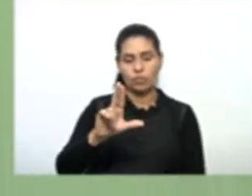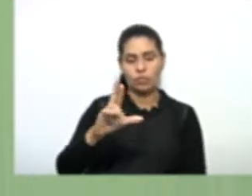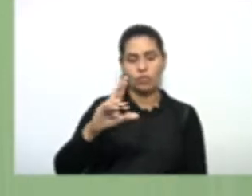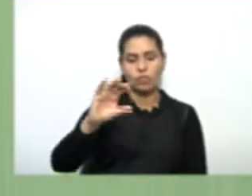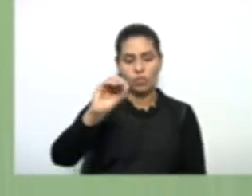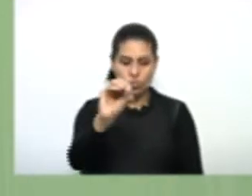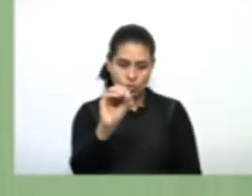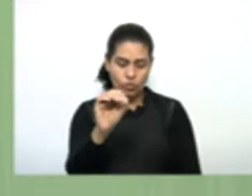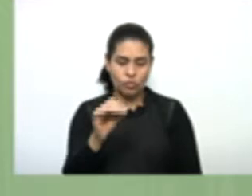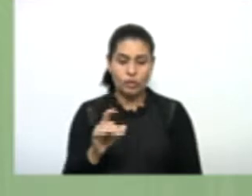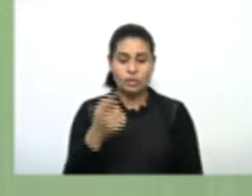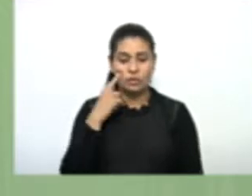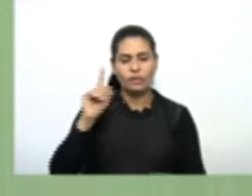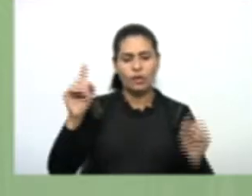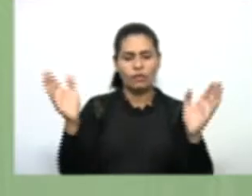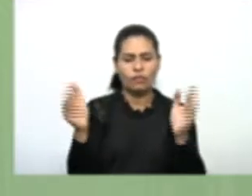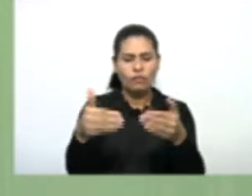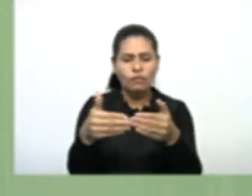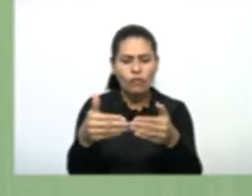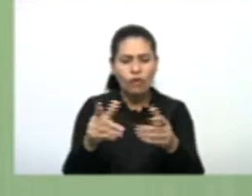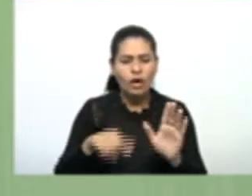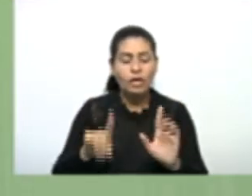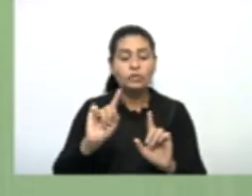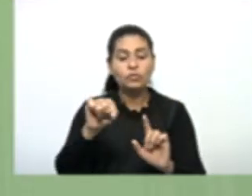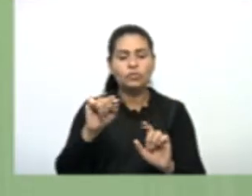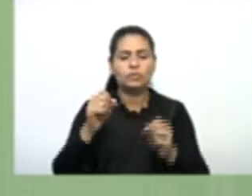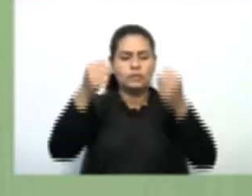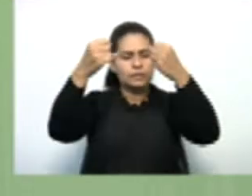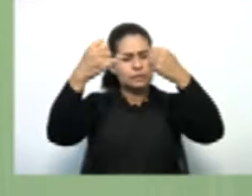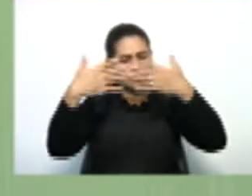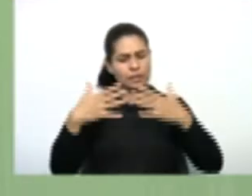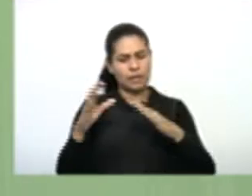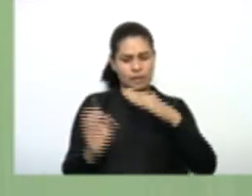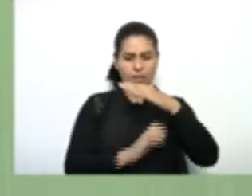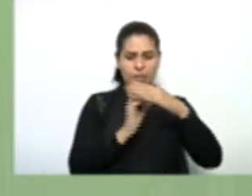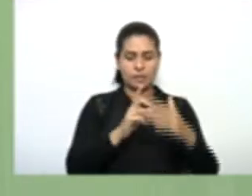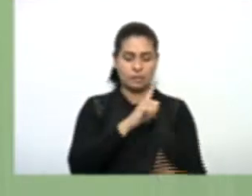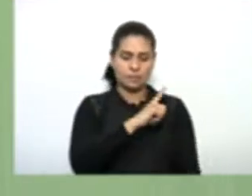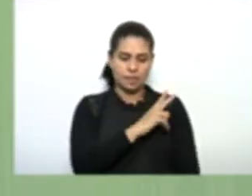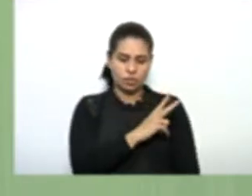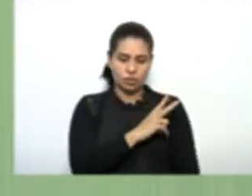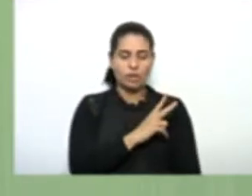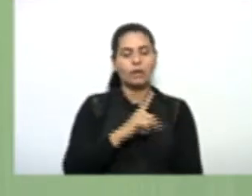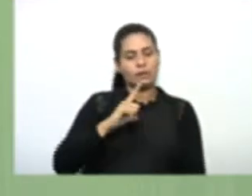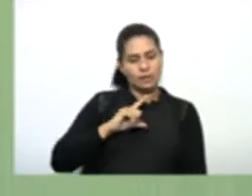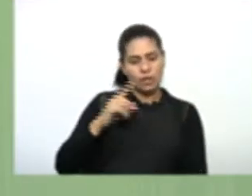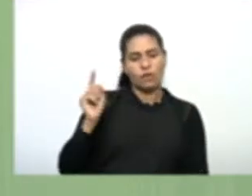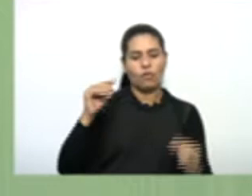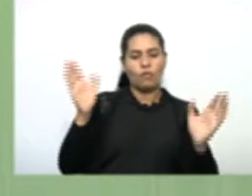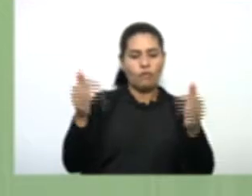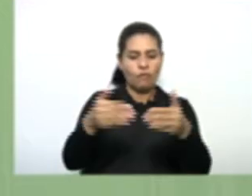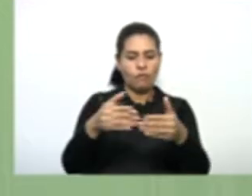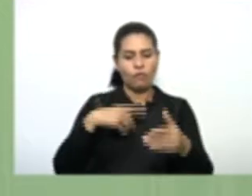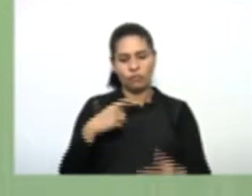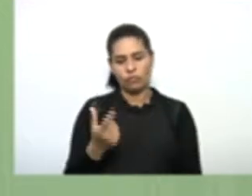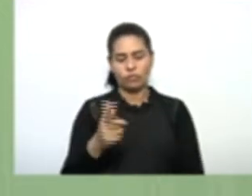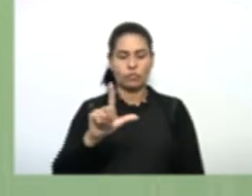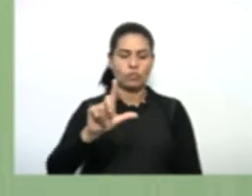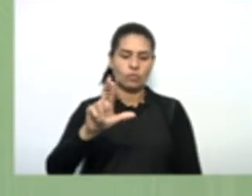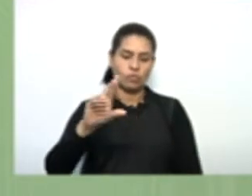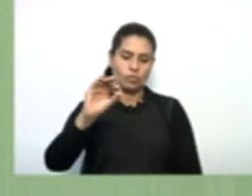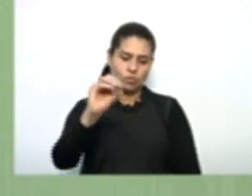A gente então vai focar aqui, caracterizar que as empresas privadas têm esse foco na obtenção de lucro.